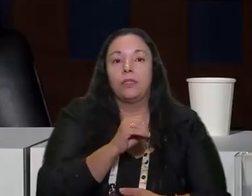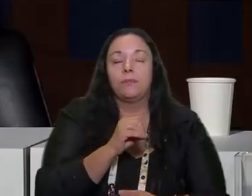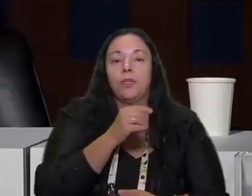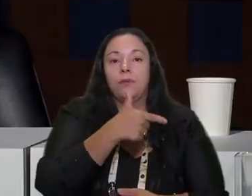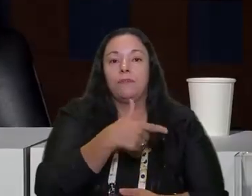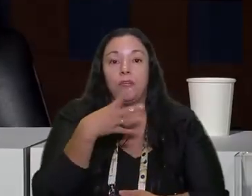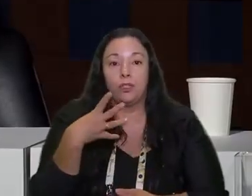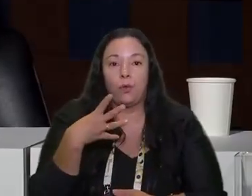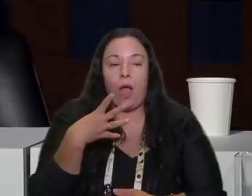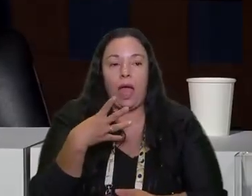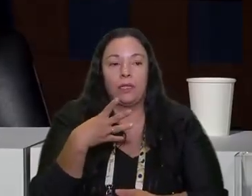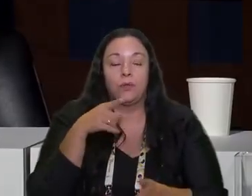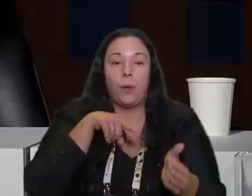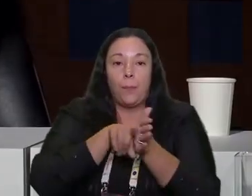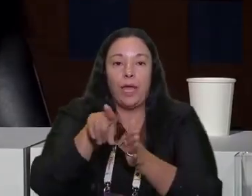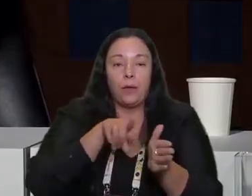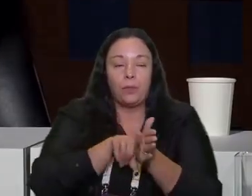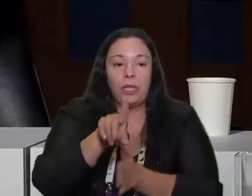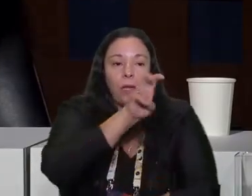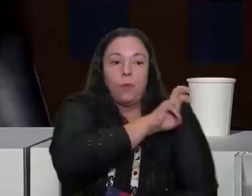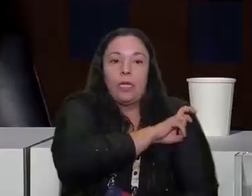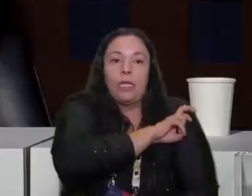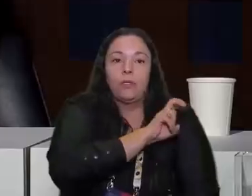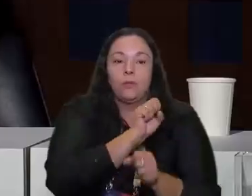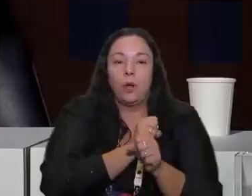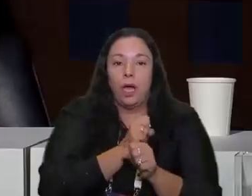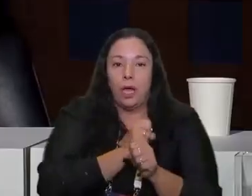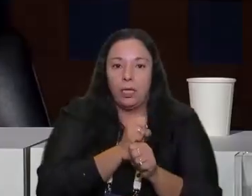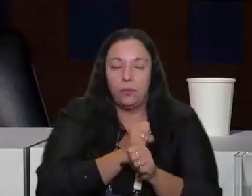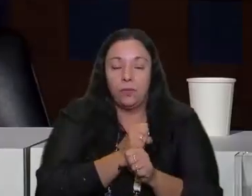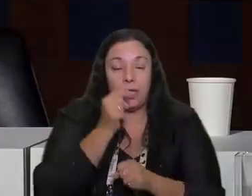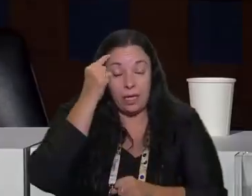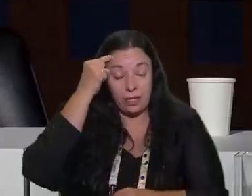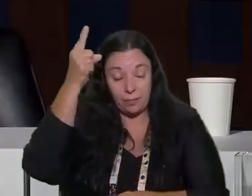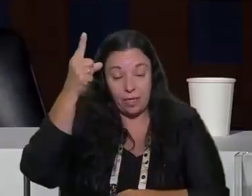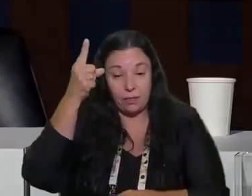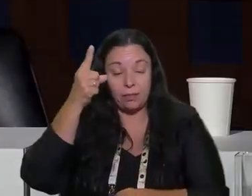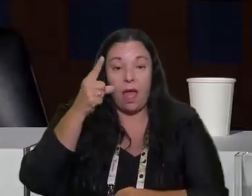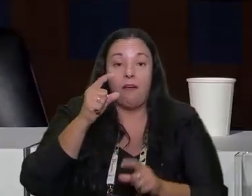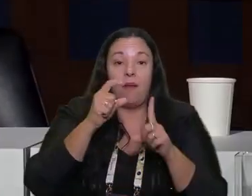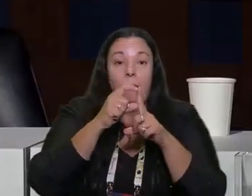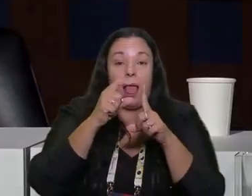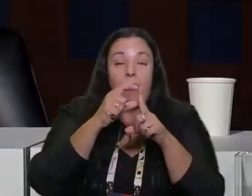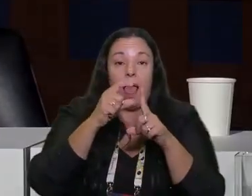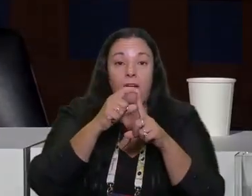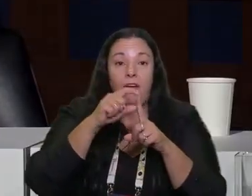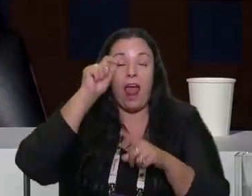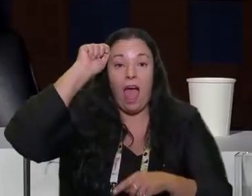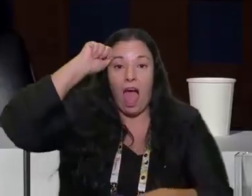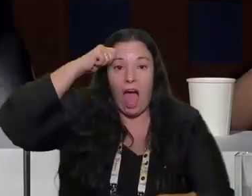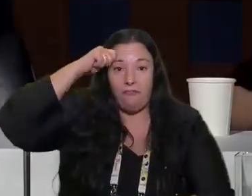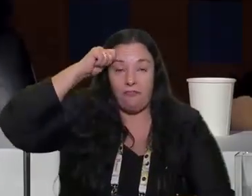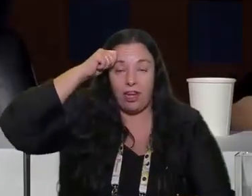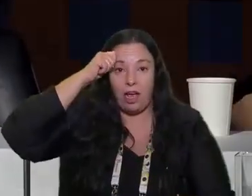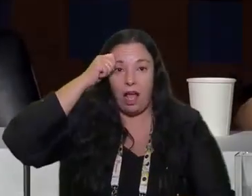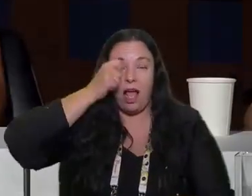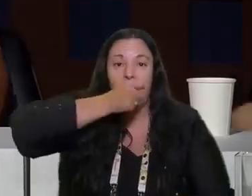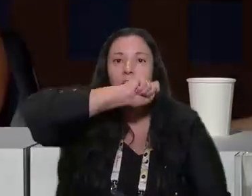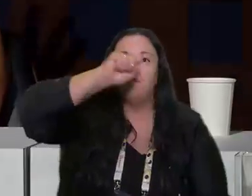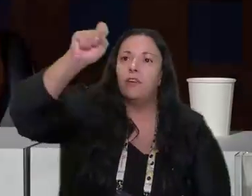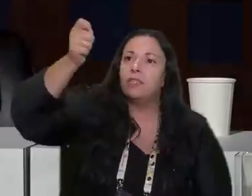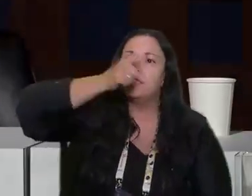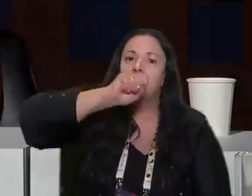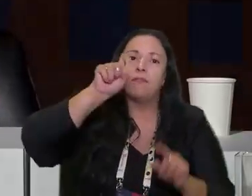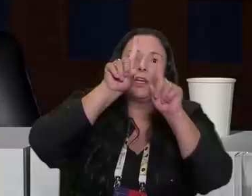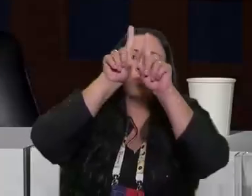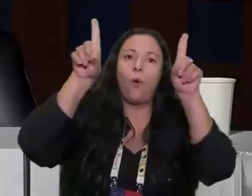os meus alunos de 5º ano, que foi a minha primeira experiência em sala de aula, o que eles pensavam quando eu falava a palavra África. E fui registrando no quadro os